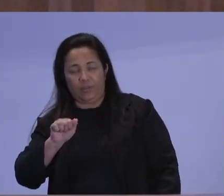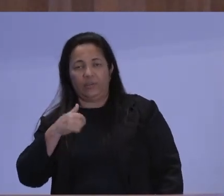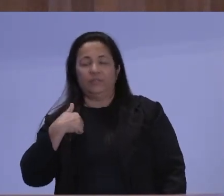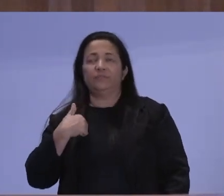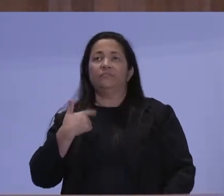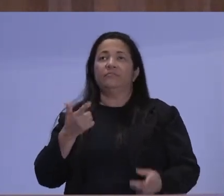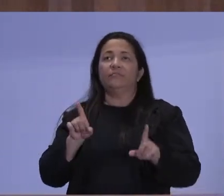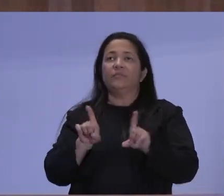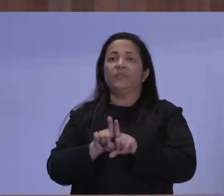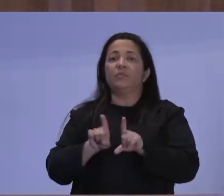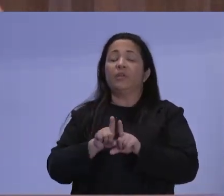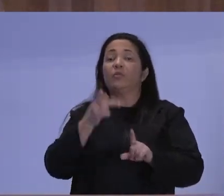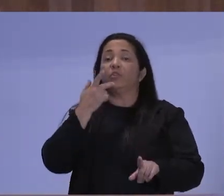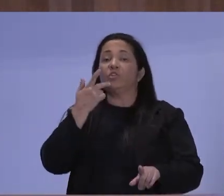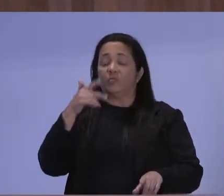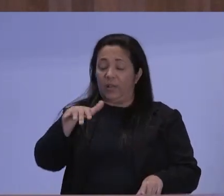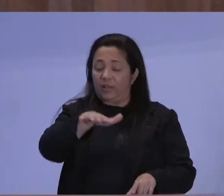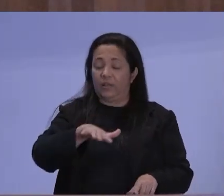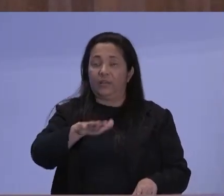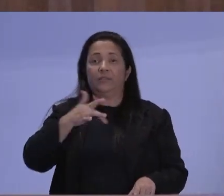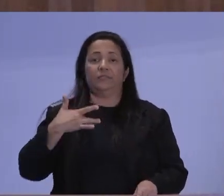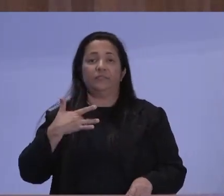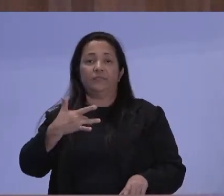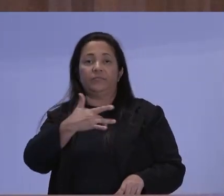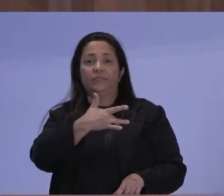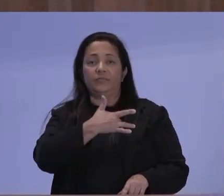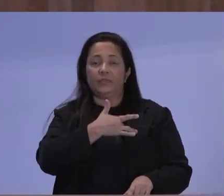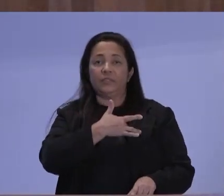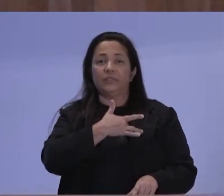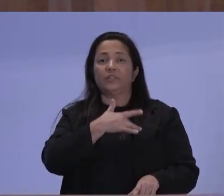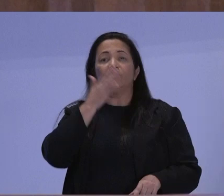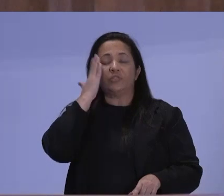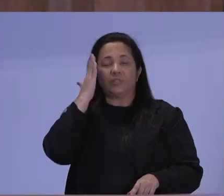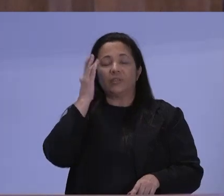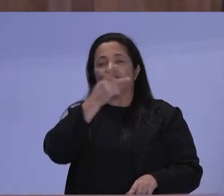quando a gente fala de saúde, nesse caso, e de extrema vulnerabilidade social, a